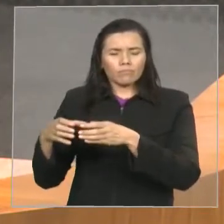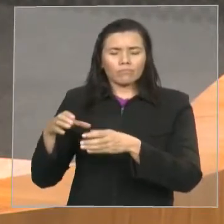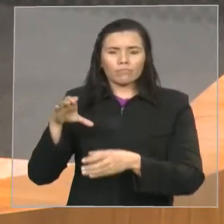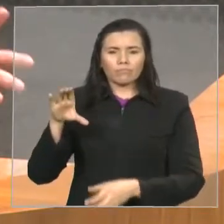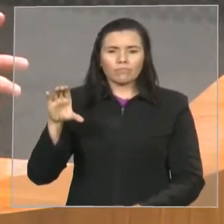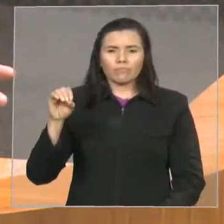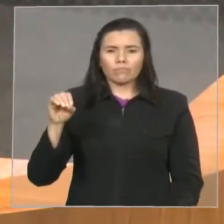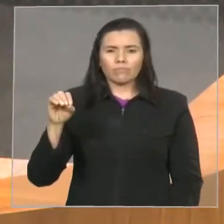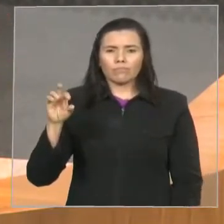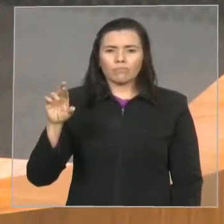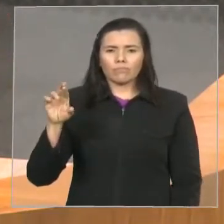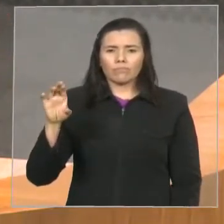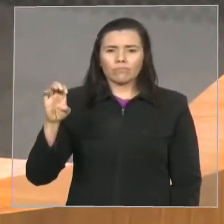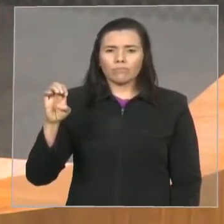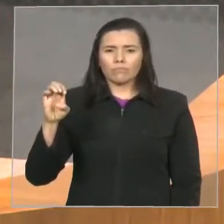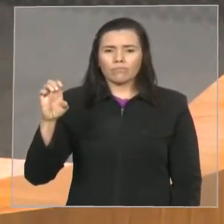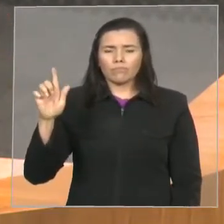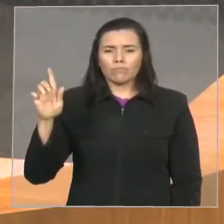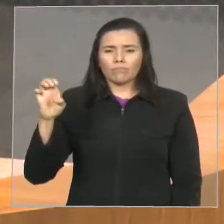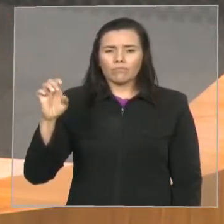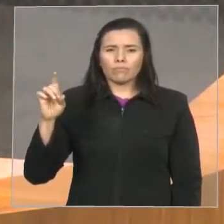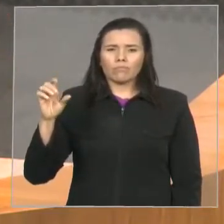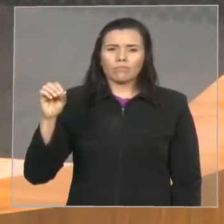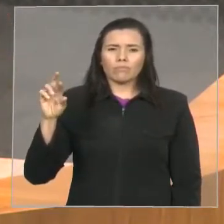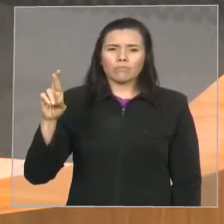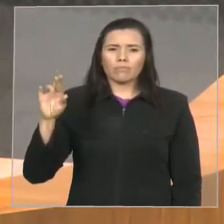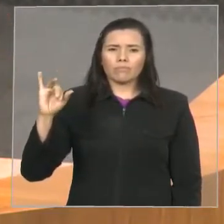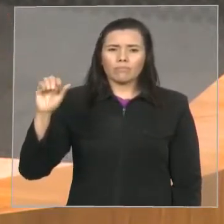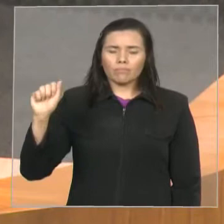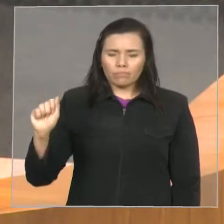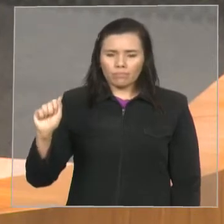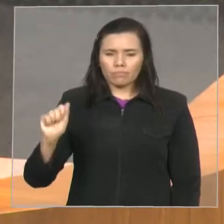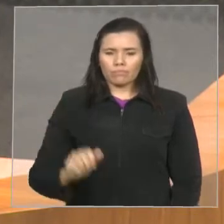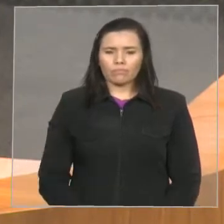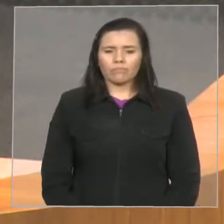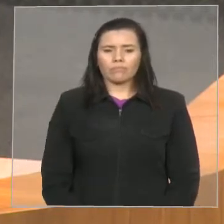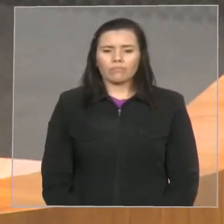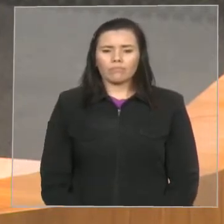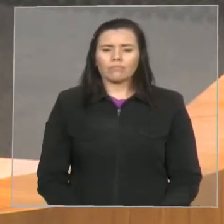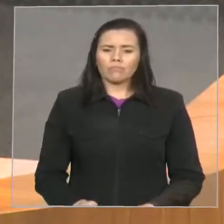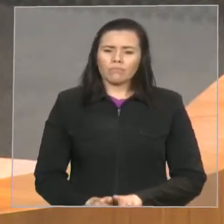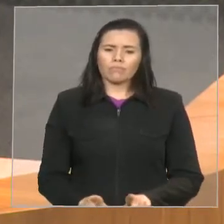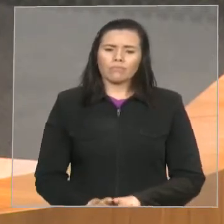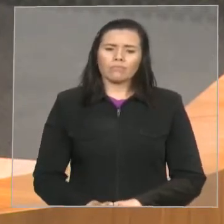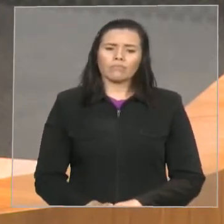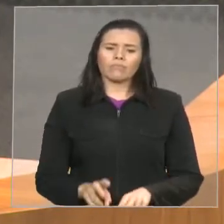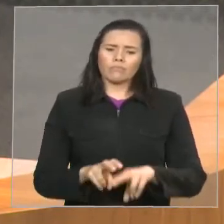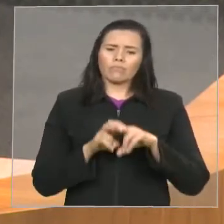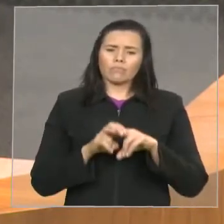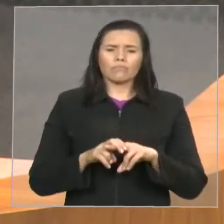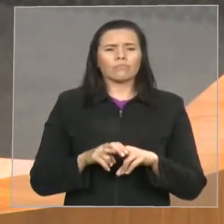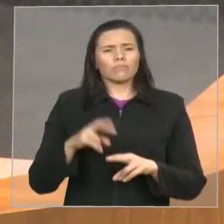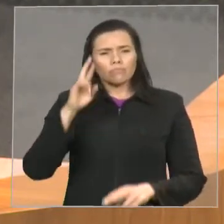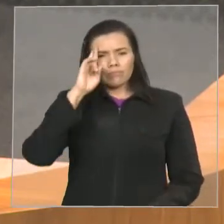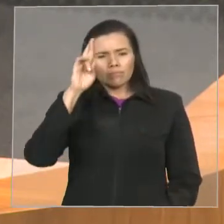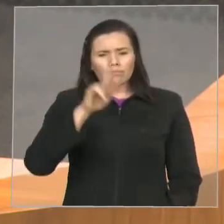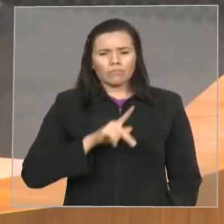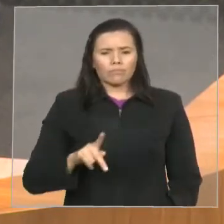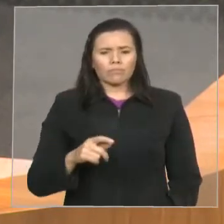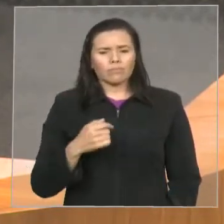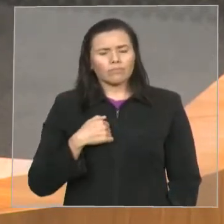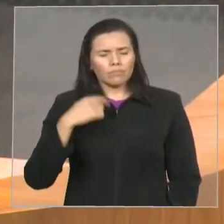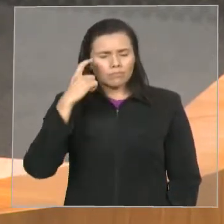muitos anos, bem como nos estados da federação. Então, presidente, é um fato absurdo, veja